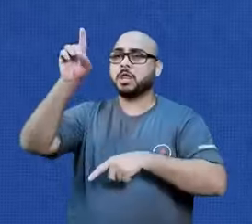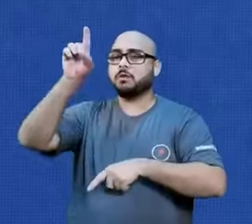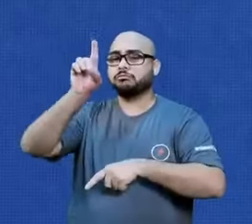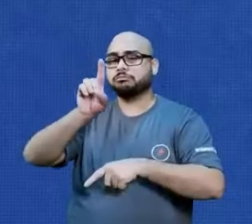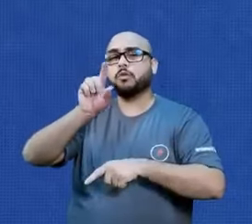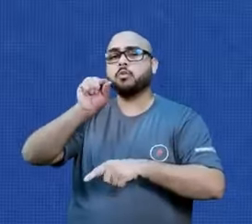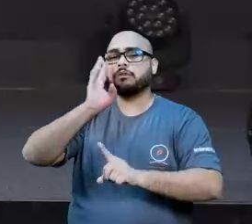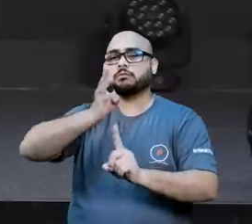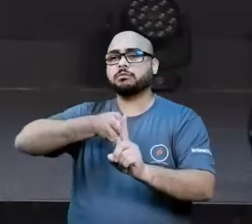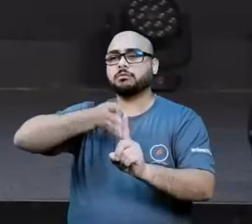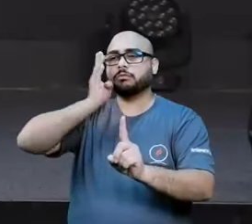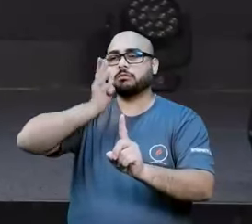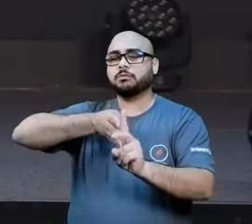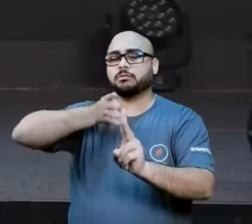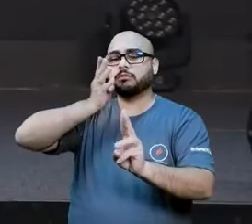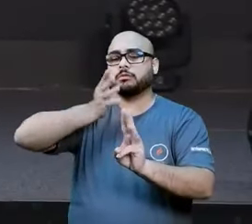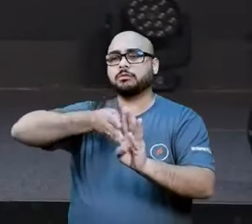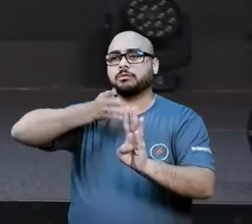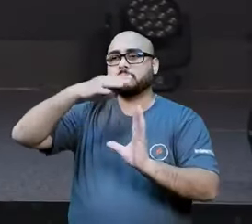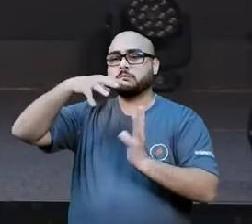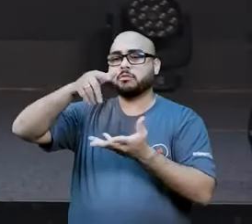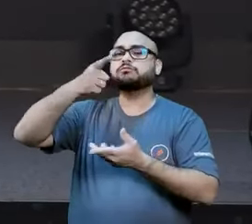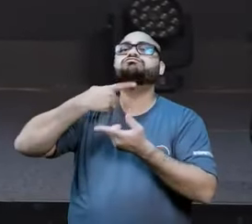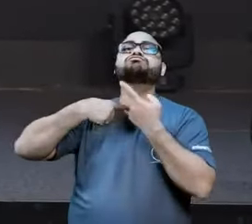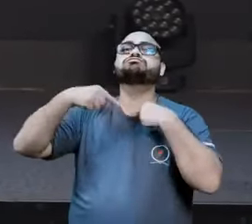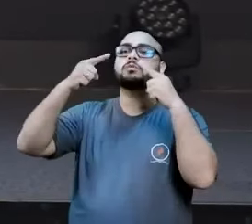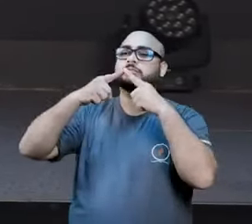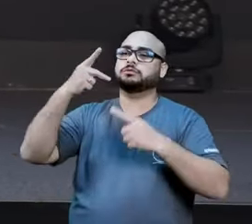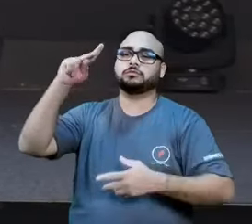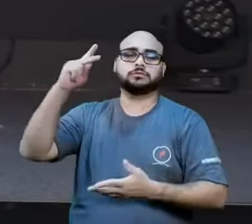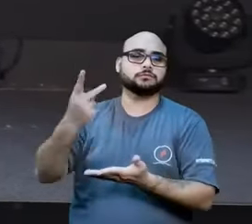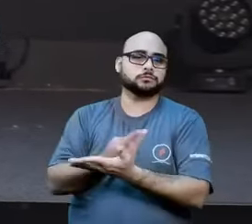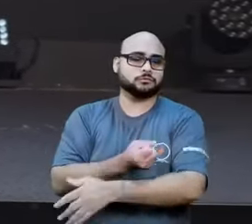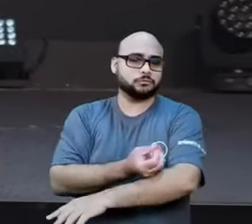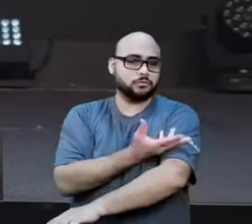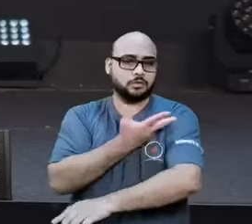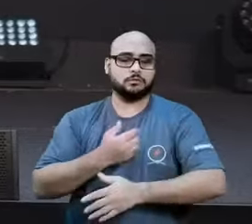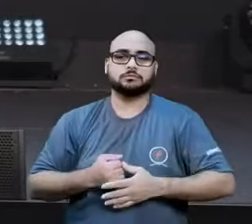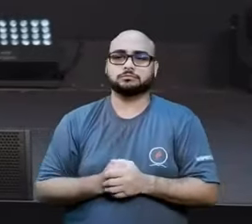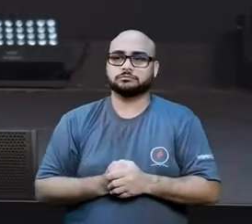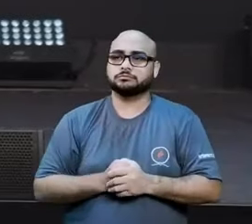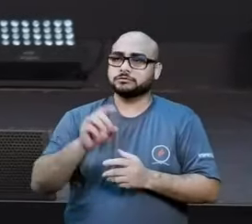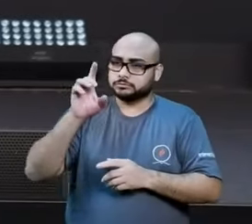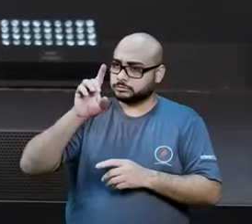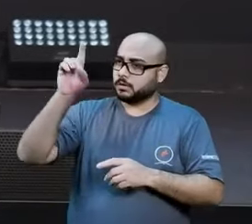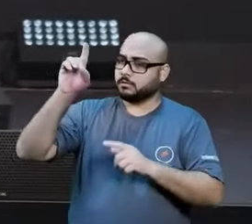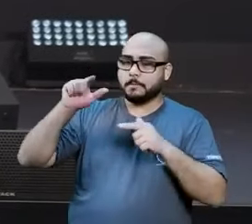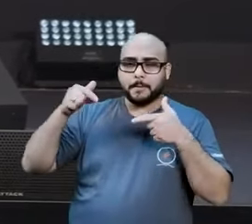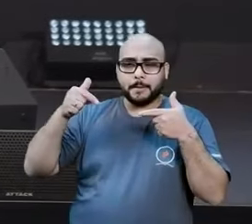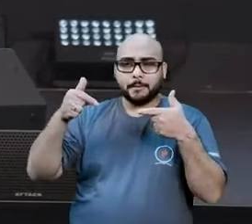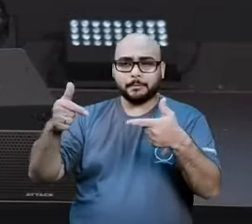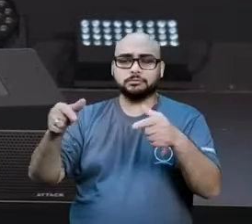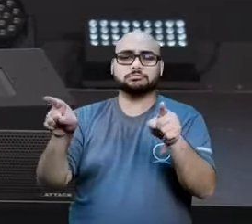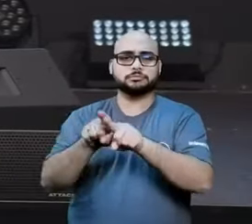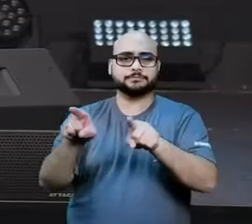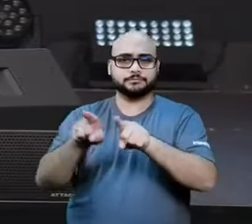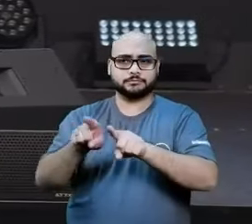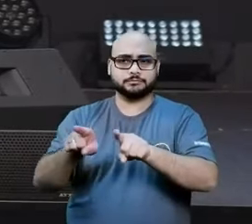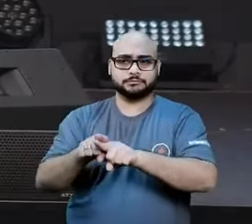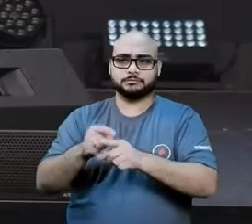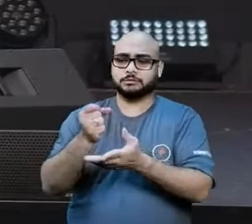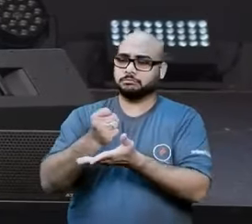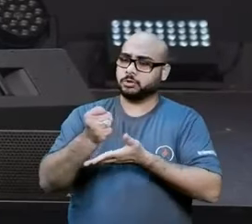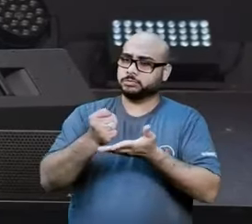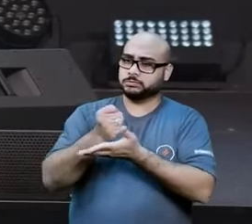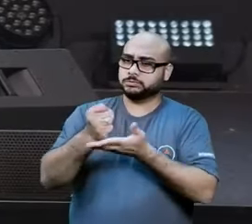mente minha vontade e meus sentimentos Deus age baseado nisso e Deus age baseado num outro atributo